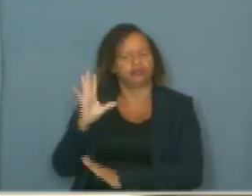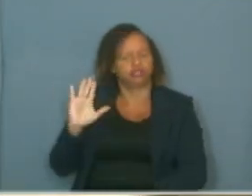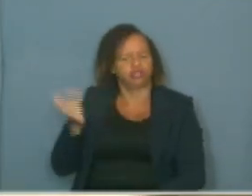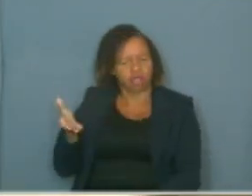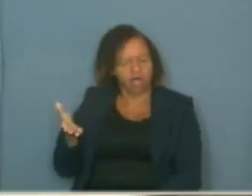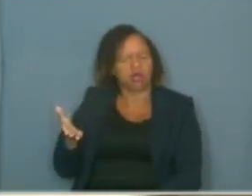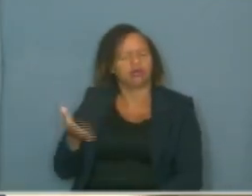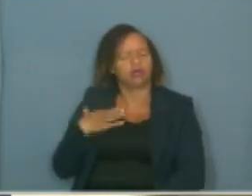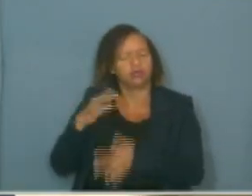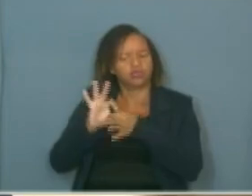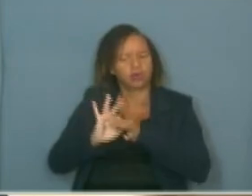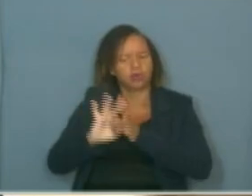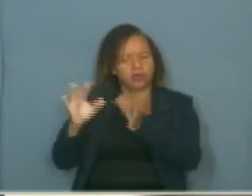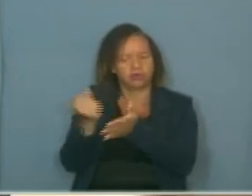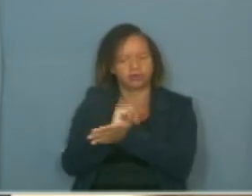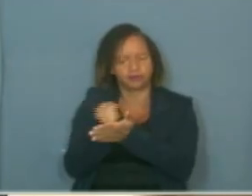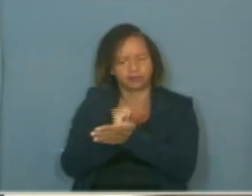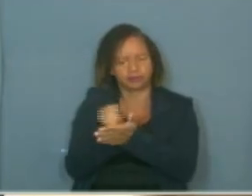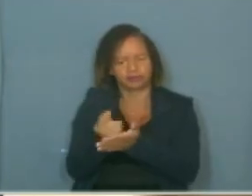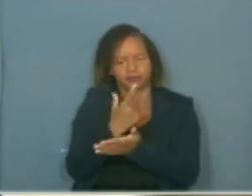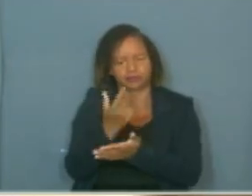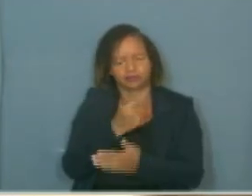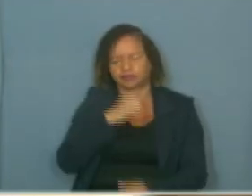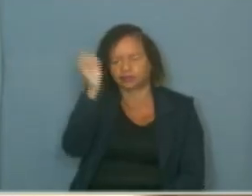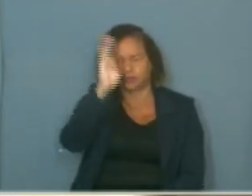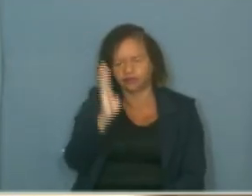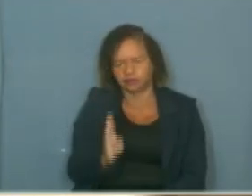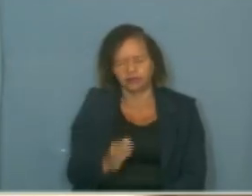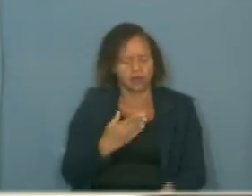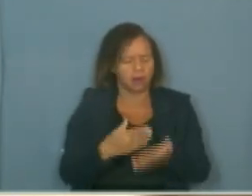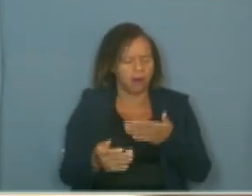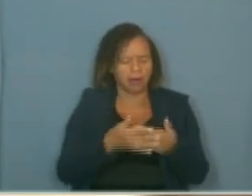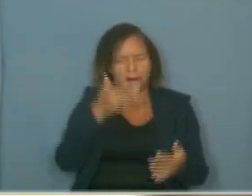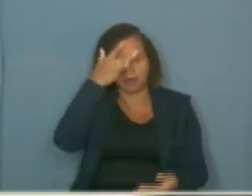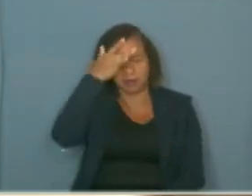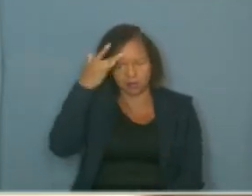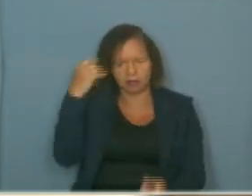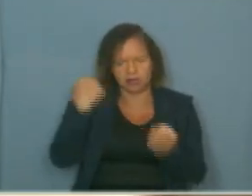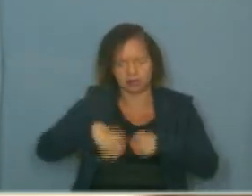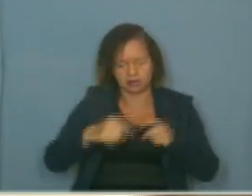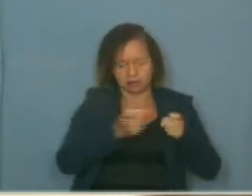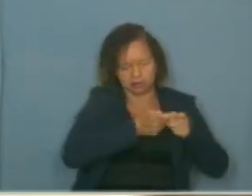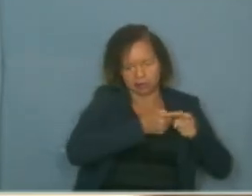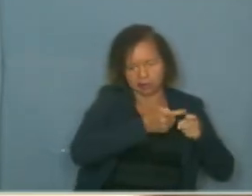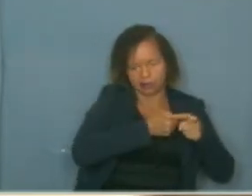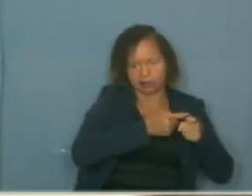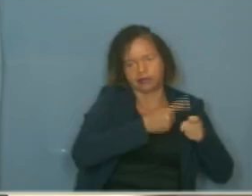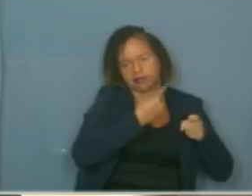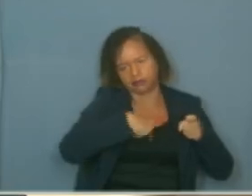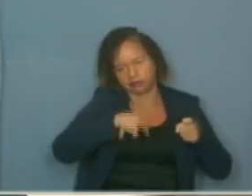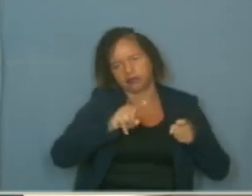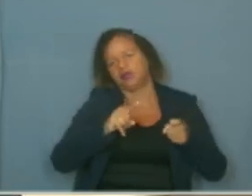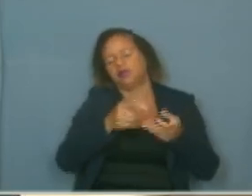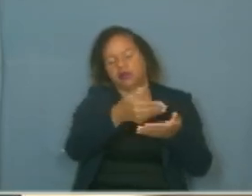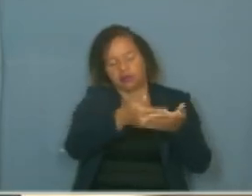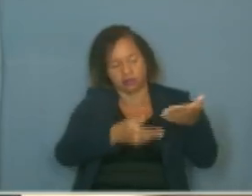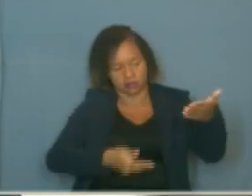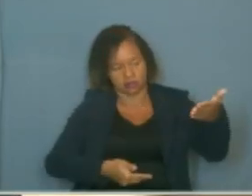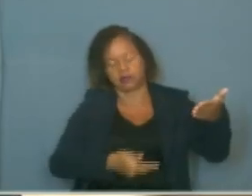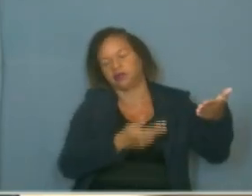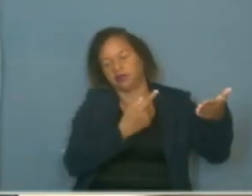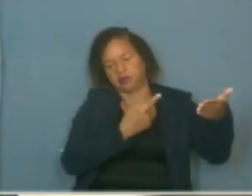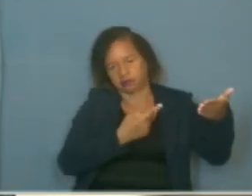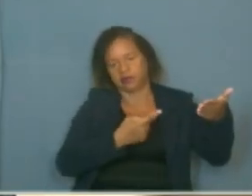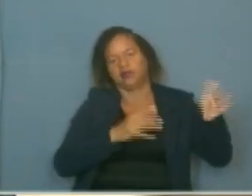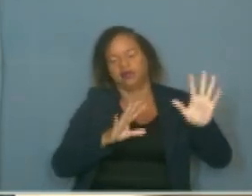estão disponíveis nas farmácias do Brasil. Qualquer pessoa que precisa desses medicamentos, vereador Almir, com uma receita médica